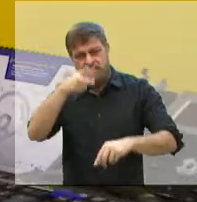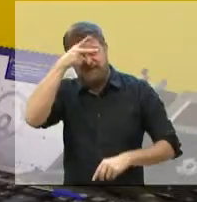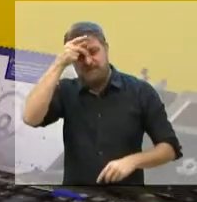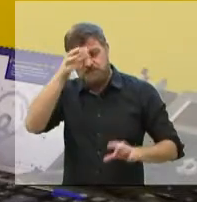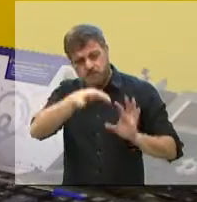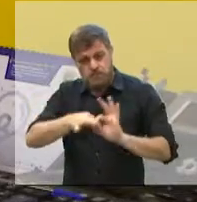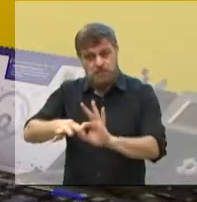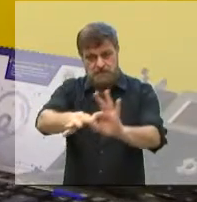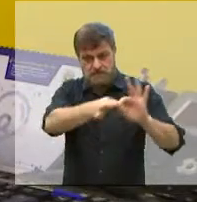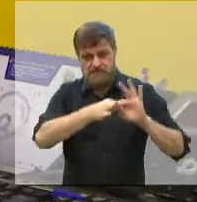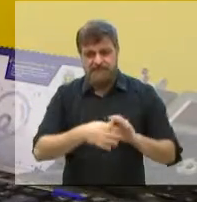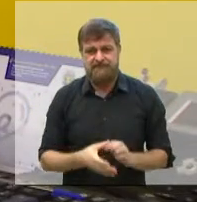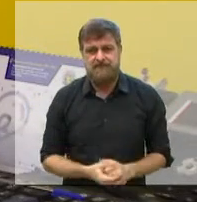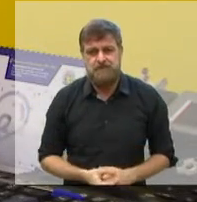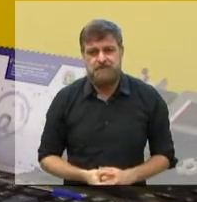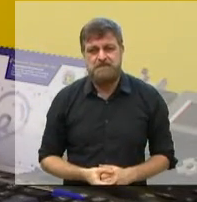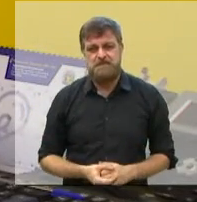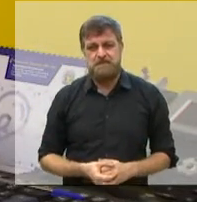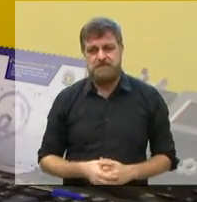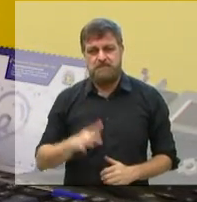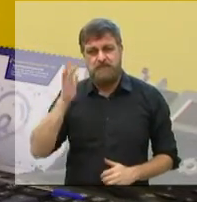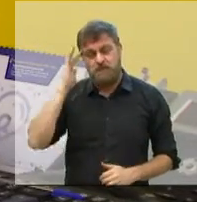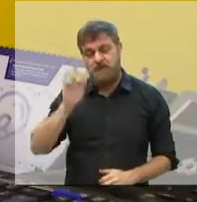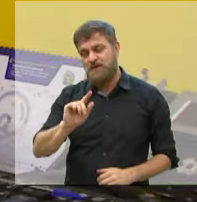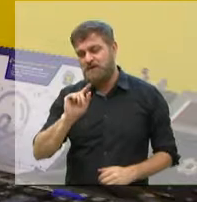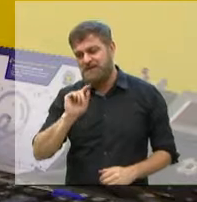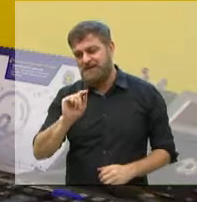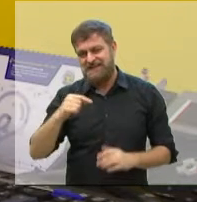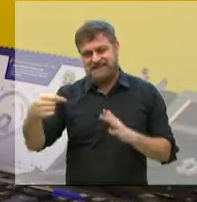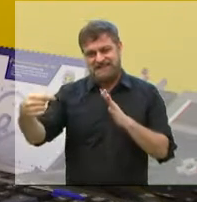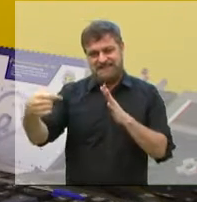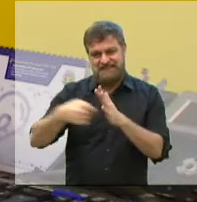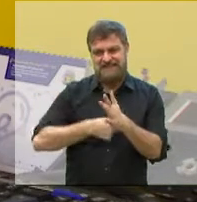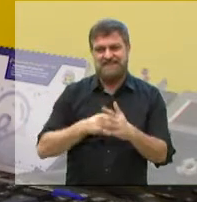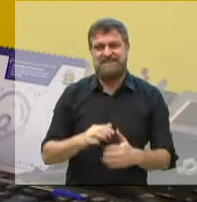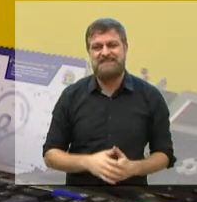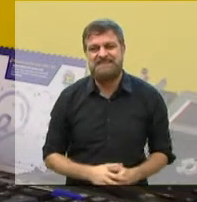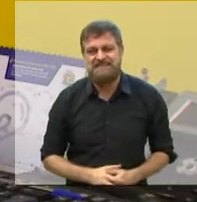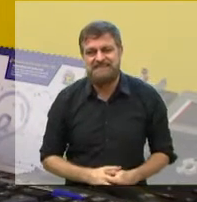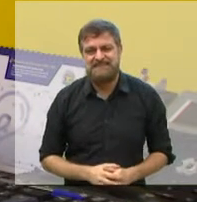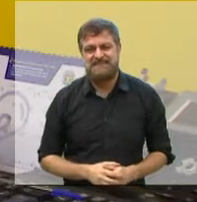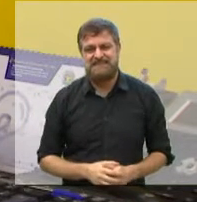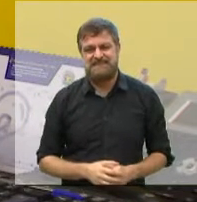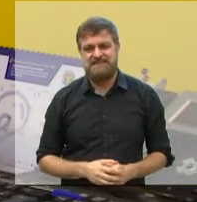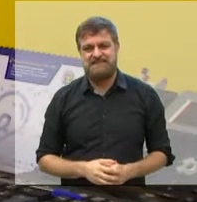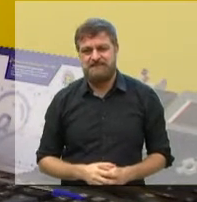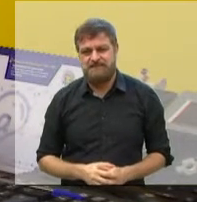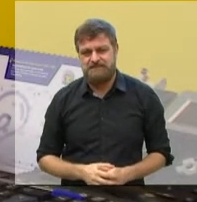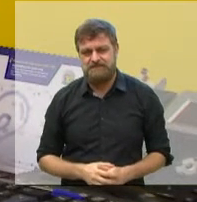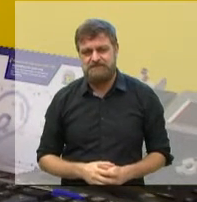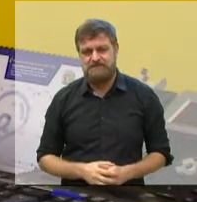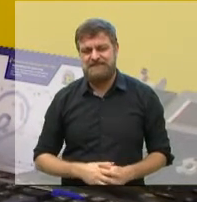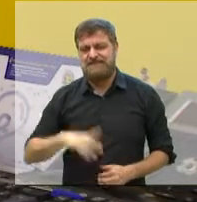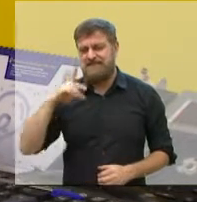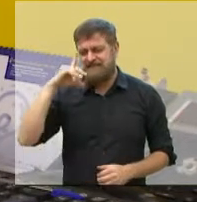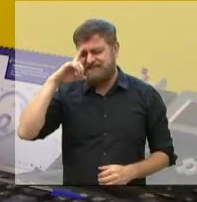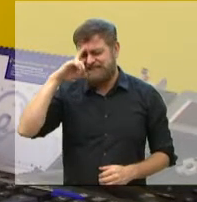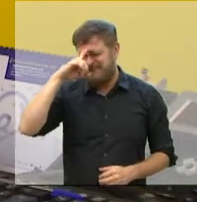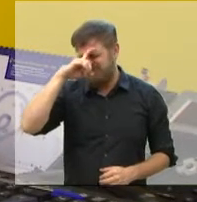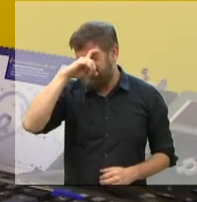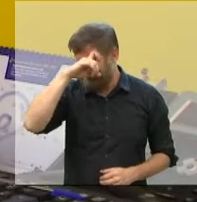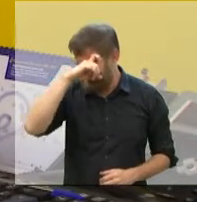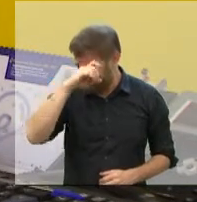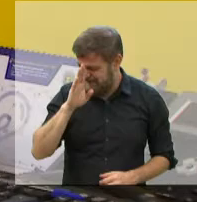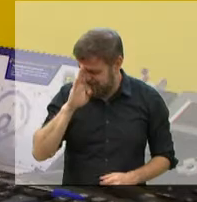executivo? Vi, eu acho que essa pergunta que você me fez aí, uma das maiores dificuldades que eu